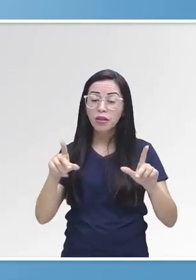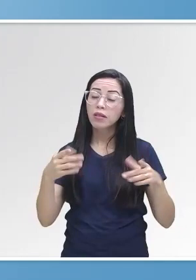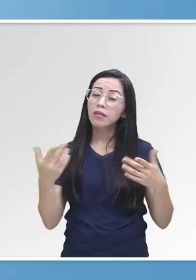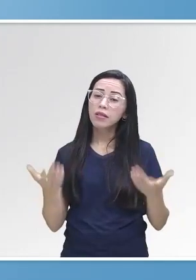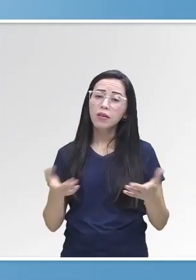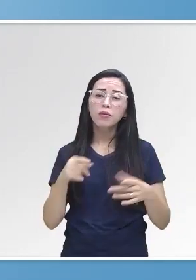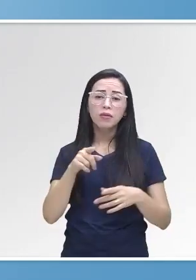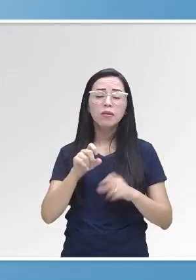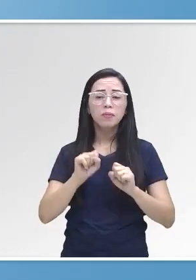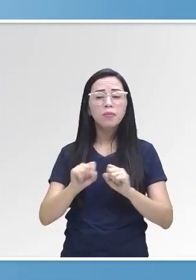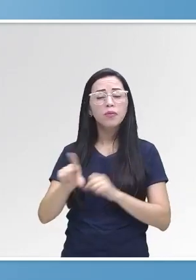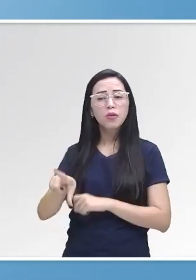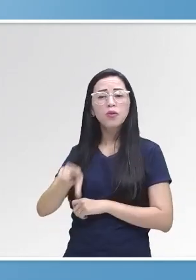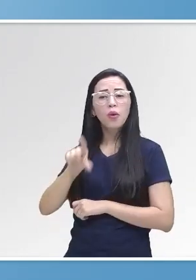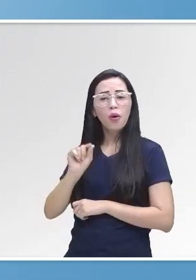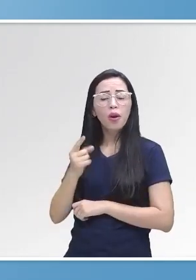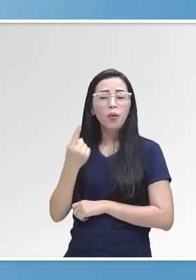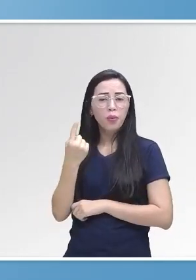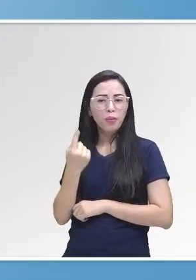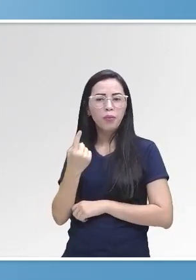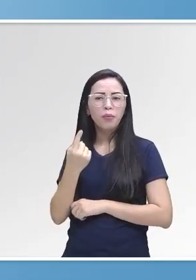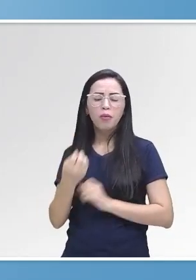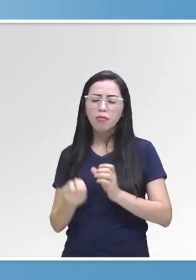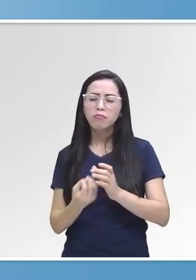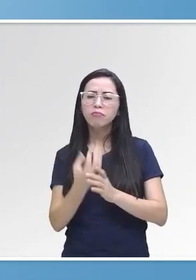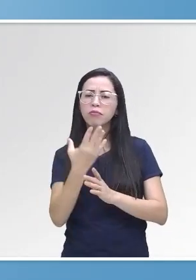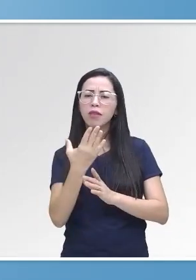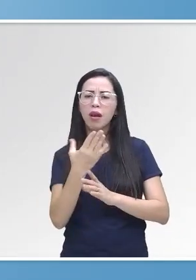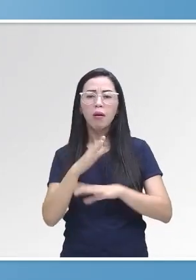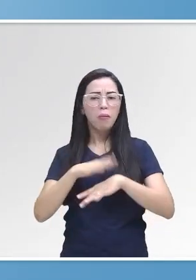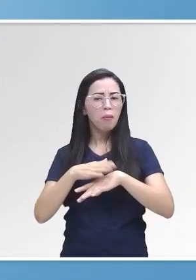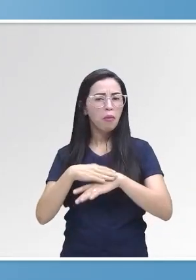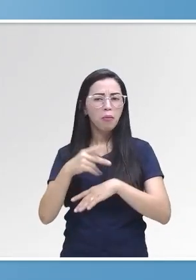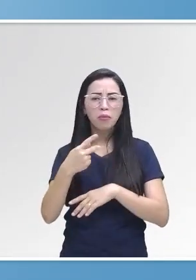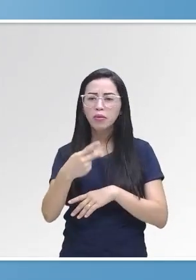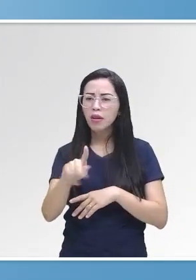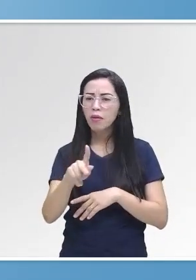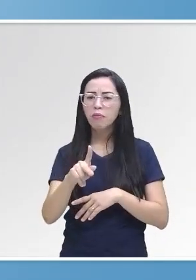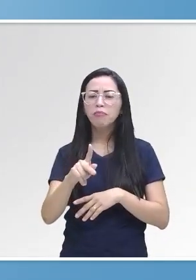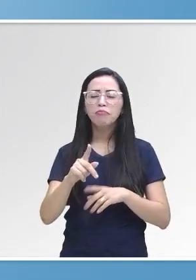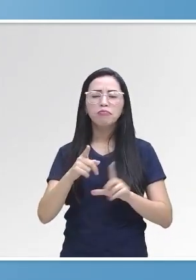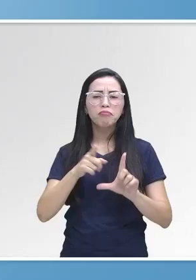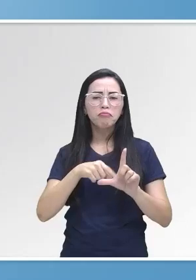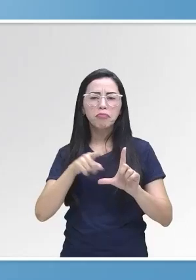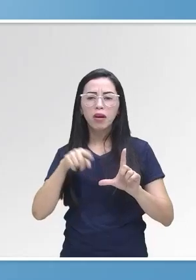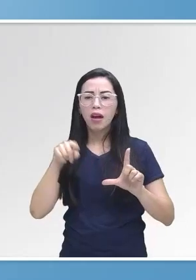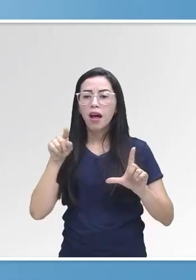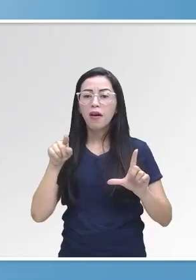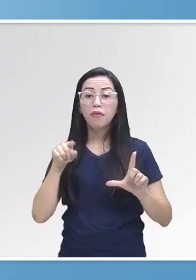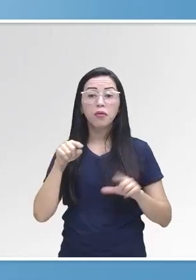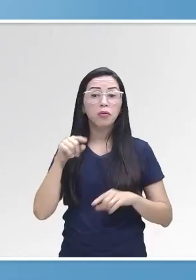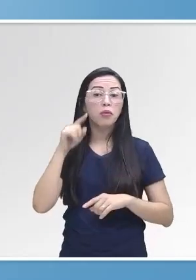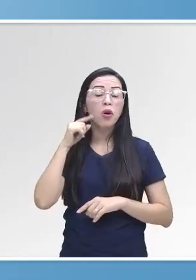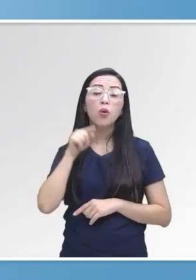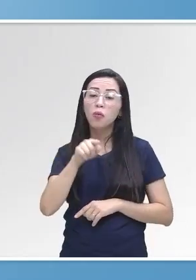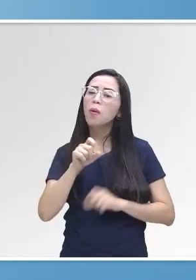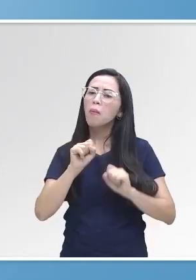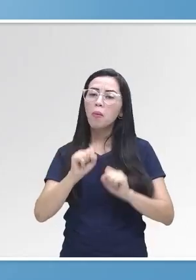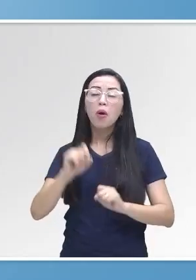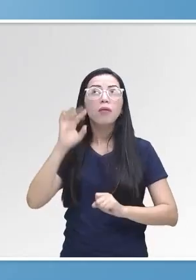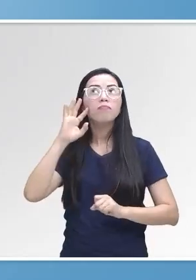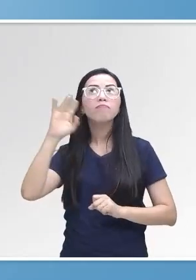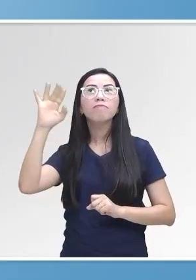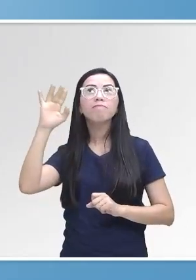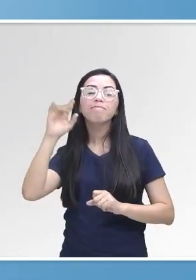desenho a fazer o nosso gráfico isso que o legal é que a gente pode escolher o sai imaginação por